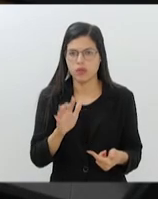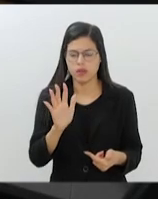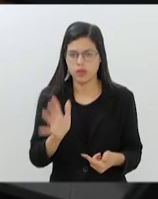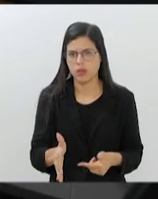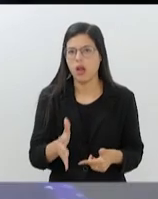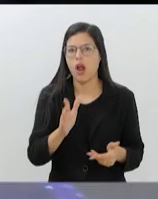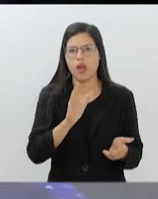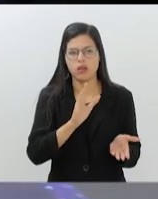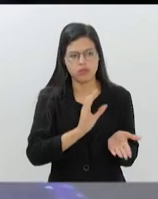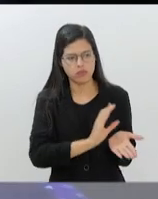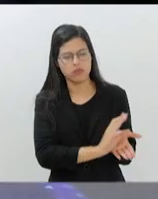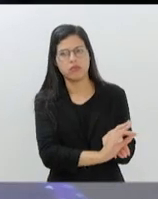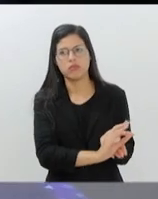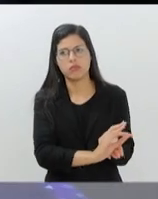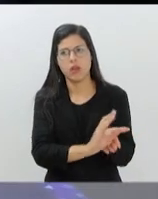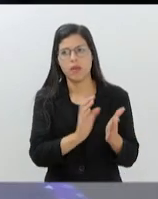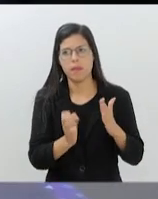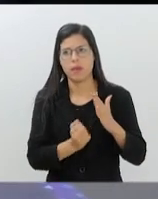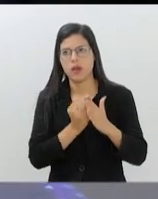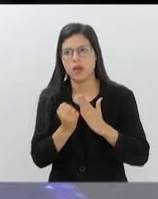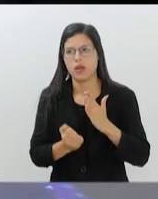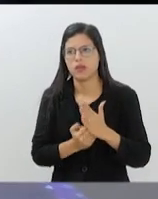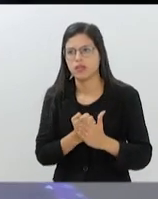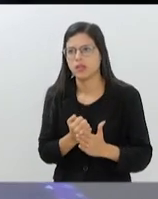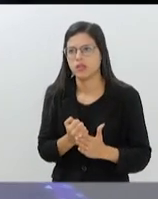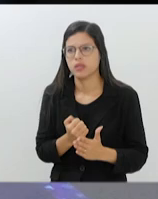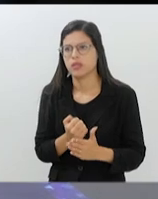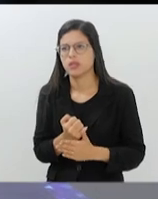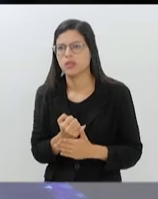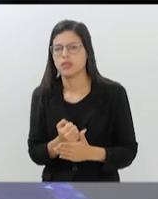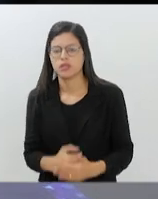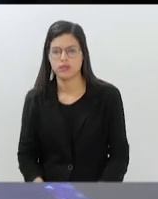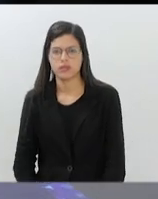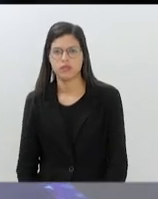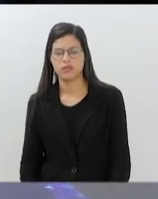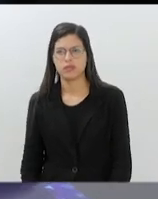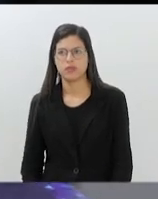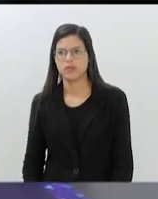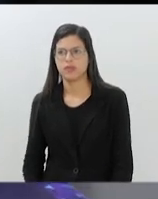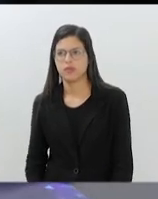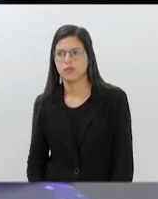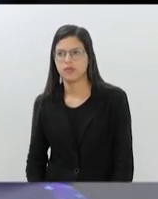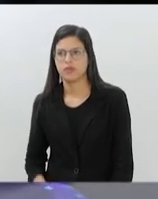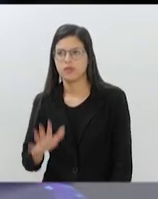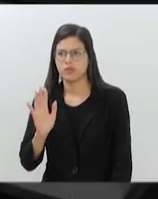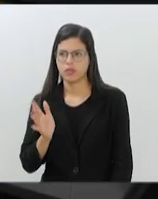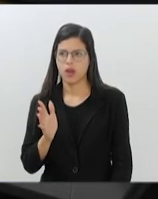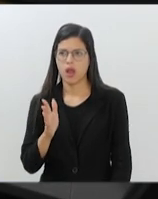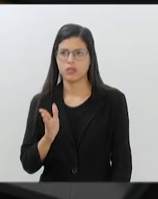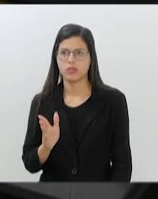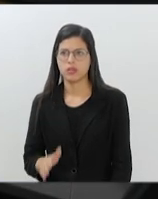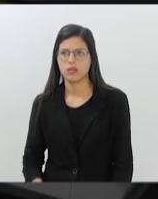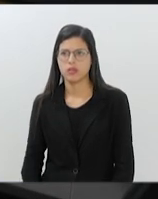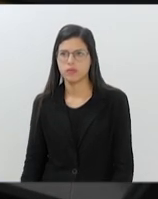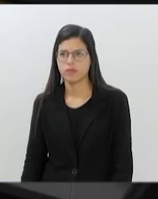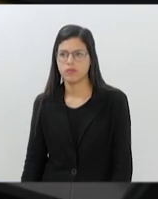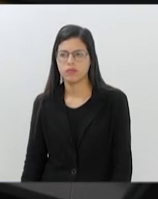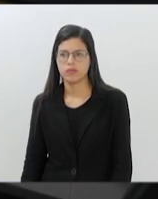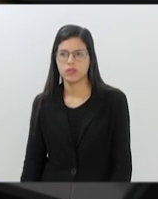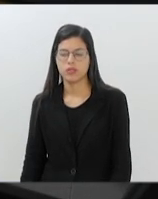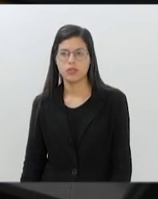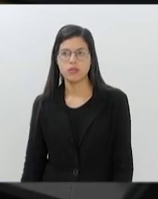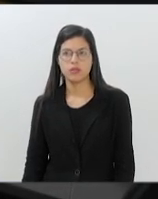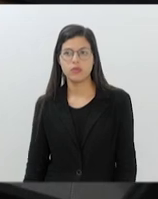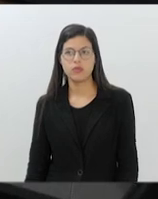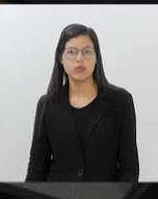agência agência tem que cumprir o que o senhor não senhor ela pode inclusive já teve algum caso que ela disse isso ah eventualmente Sim o senhor acabou de dizer que ela nunca recus não digo ela pode